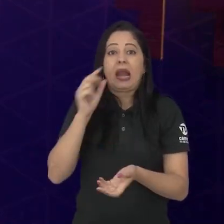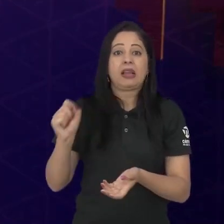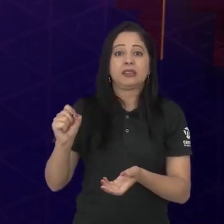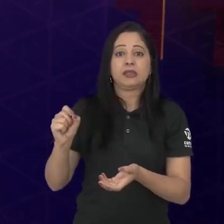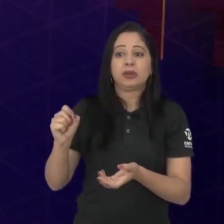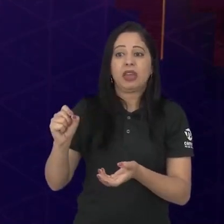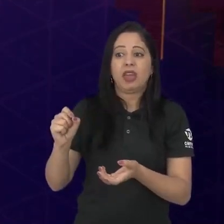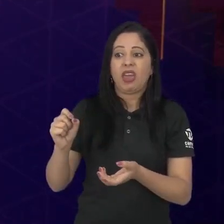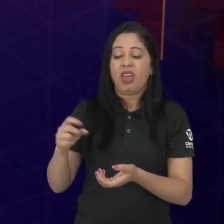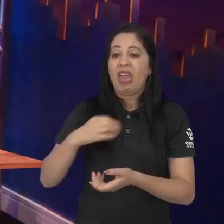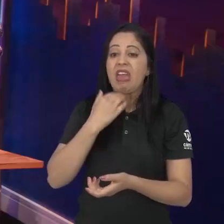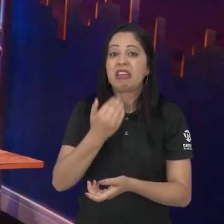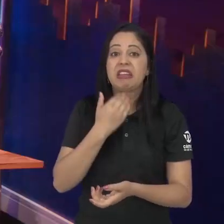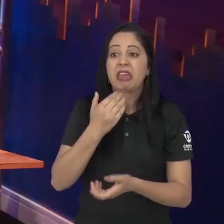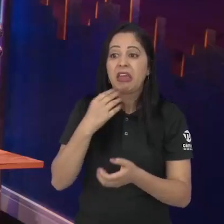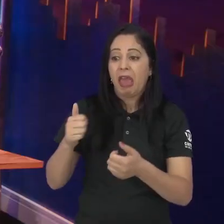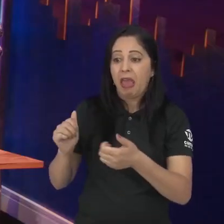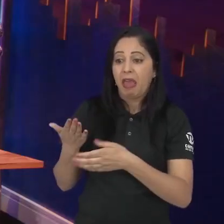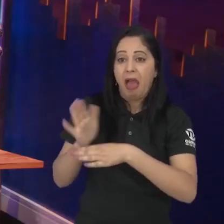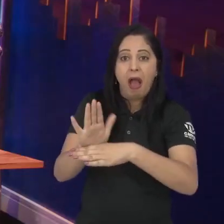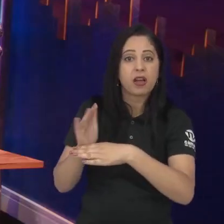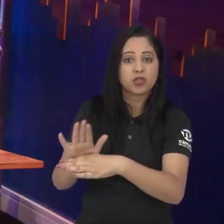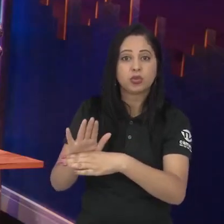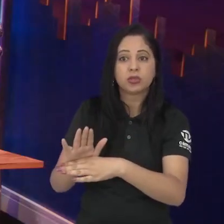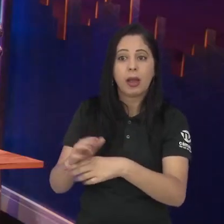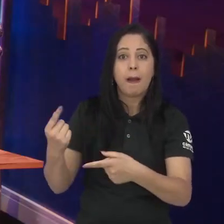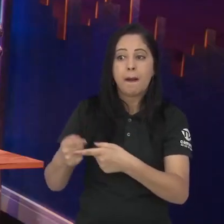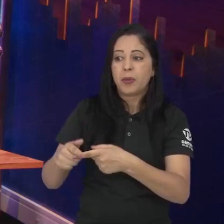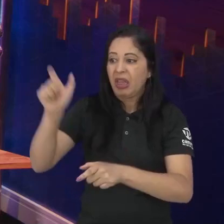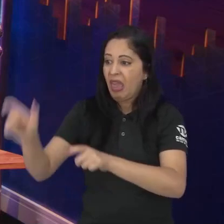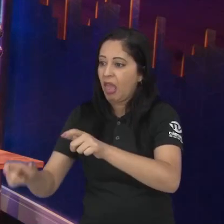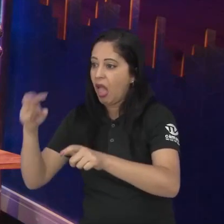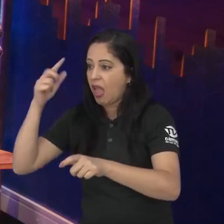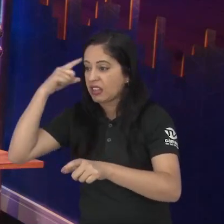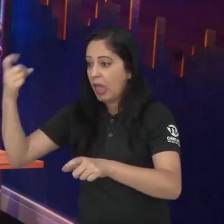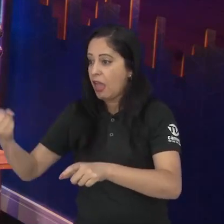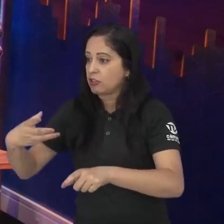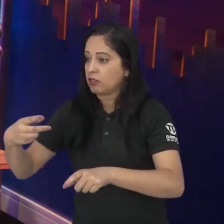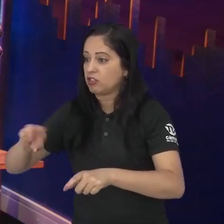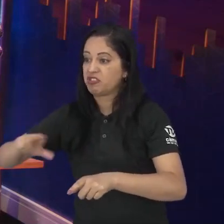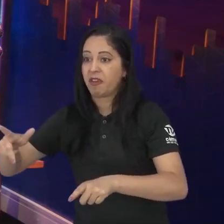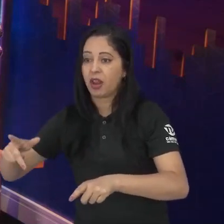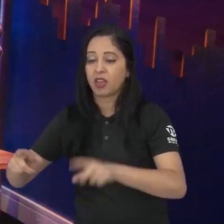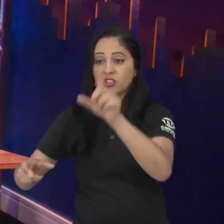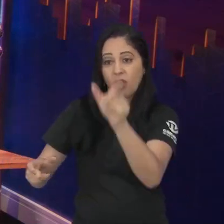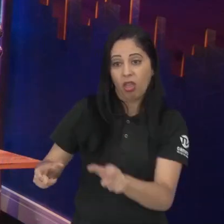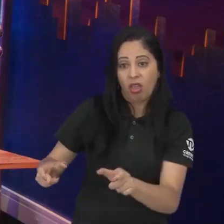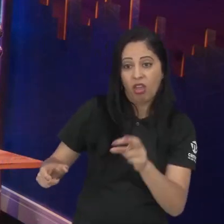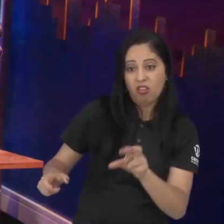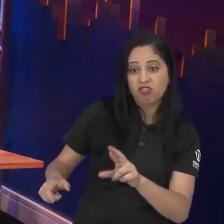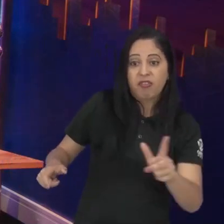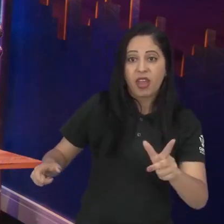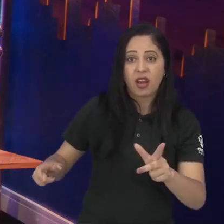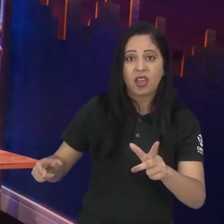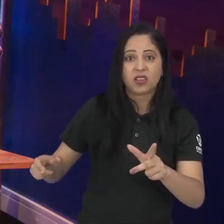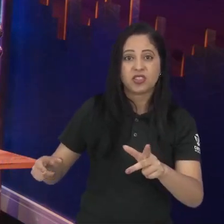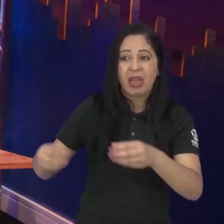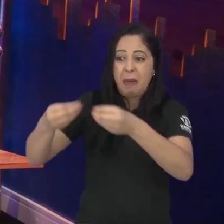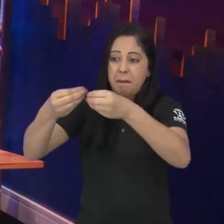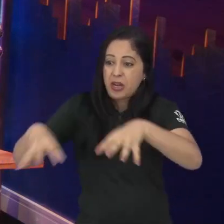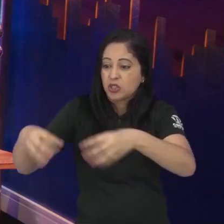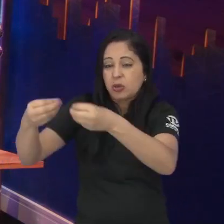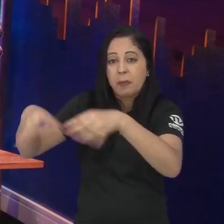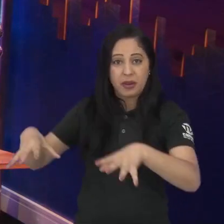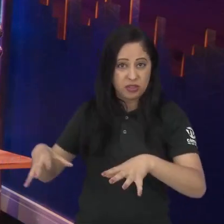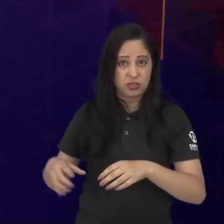não consegue colaborar, né? Cada um tem uma ideia diferente e acaba prejudicando a parada toda, né? Sim. Tipo, no